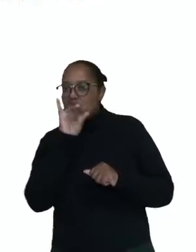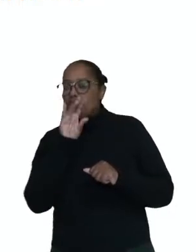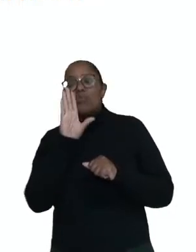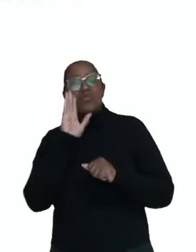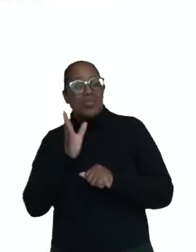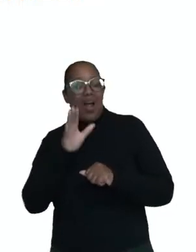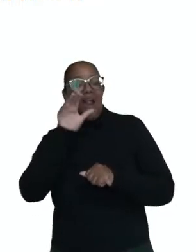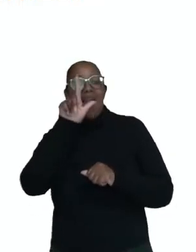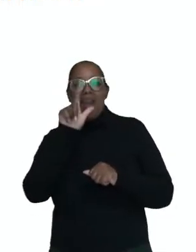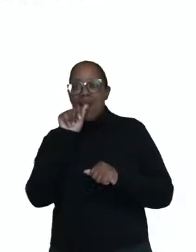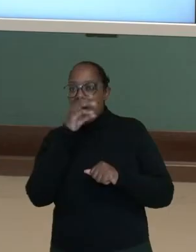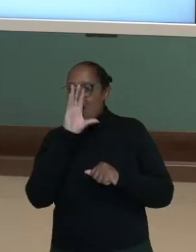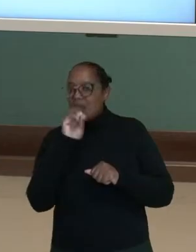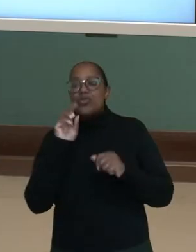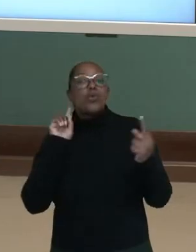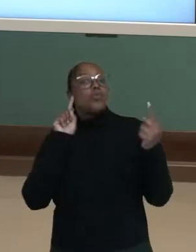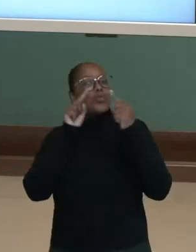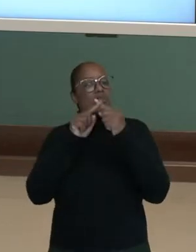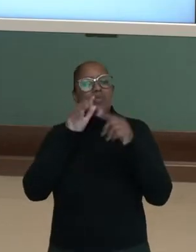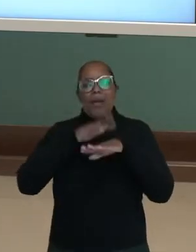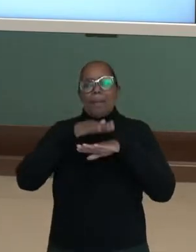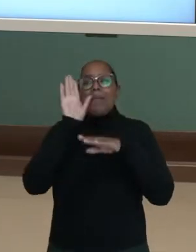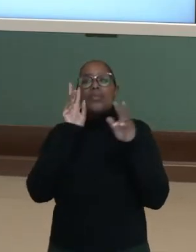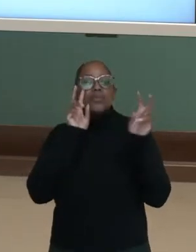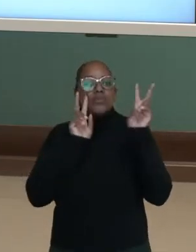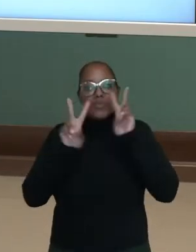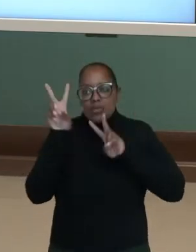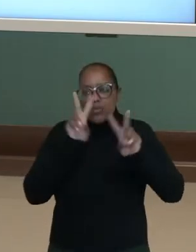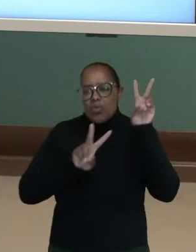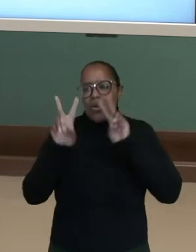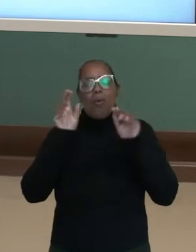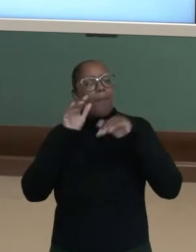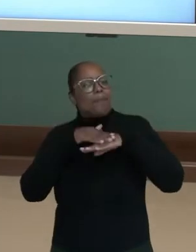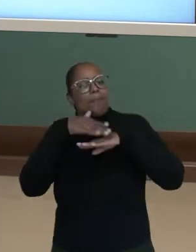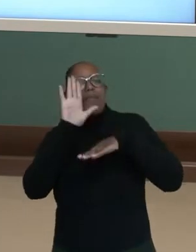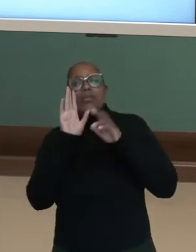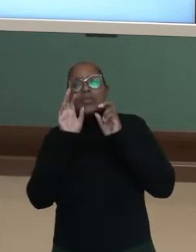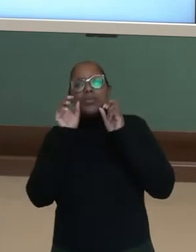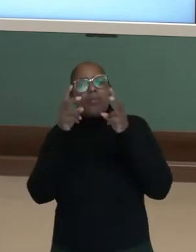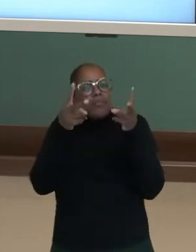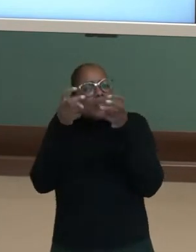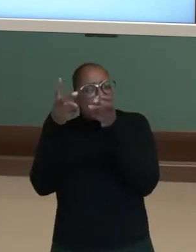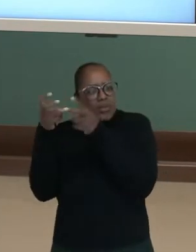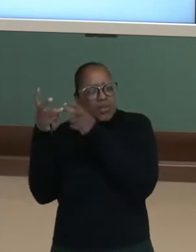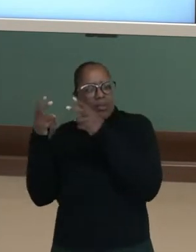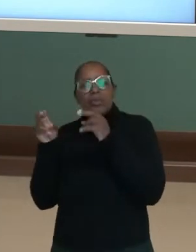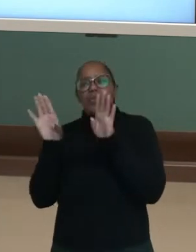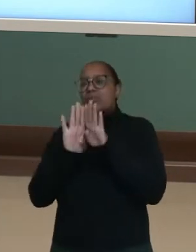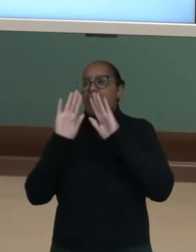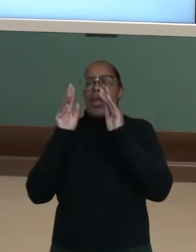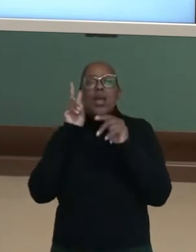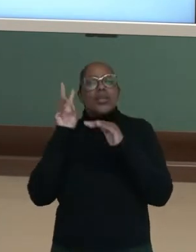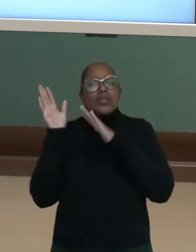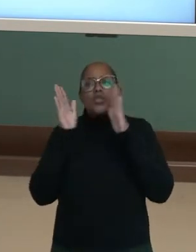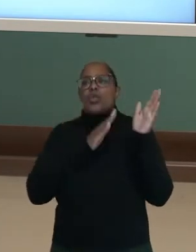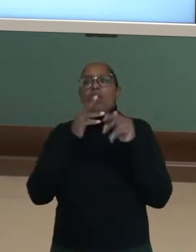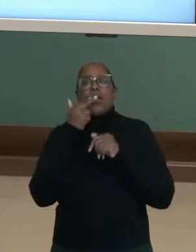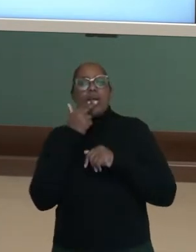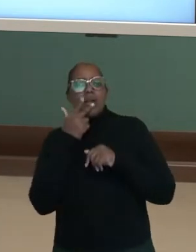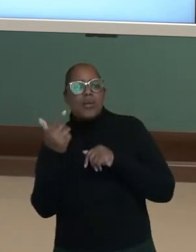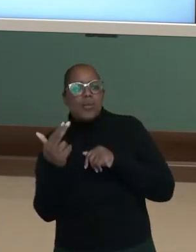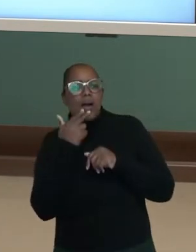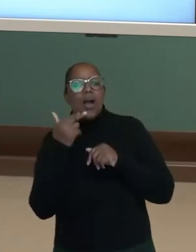objetivo, ele é mais visual, mais percebido e ele se assenta em características ligadas à história, ao